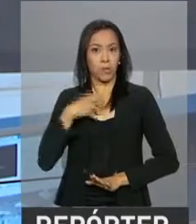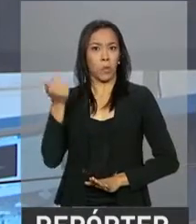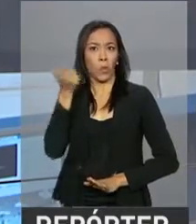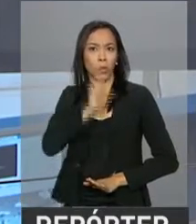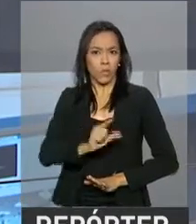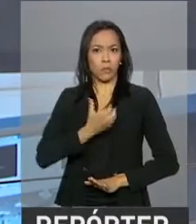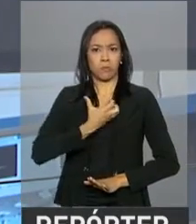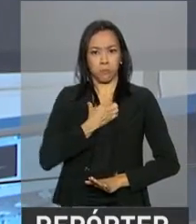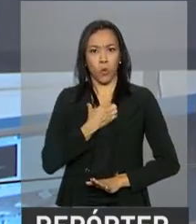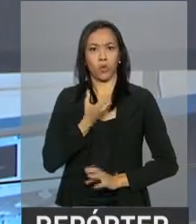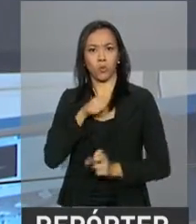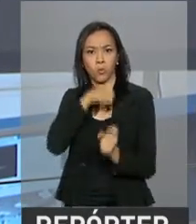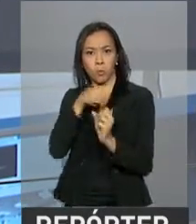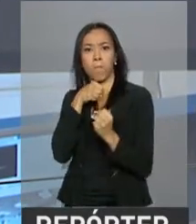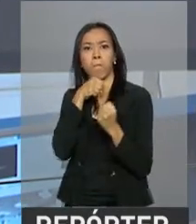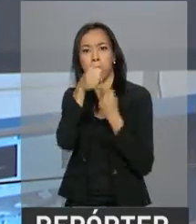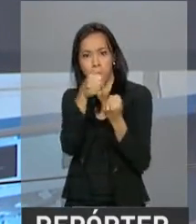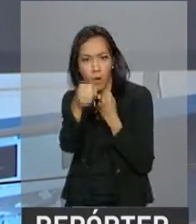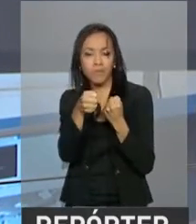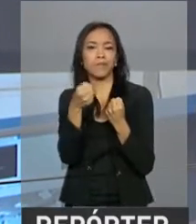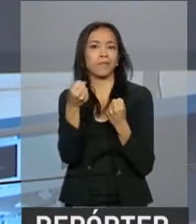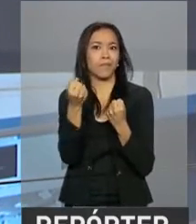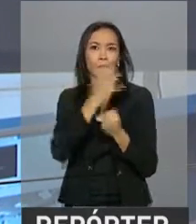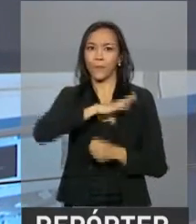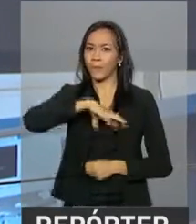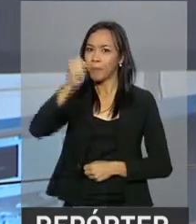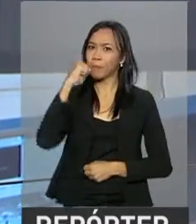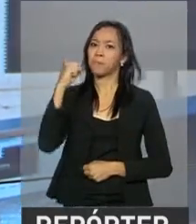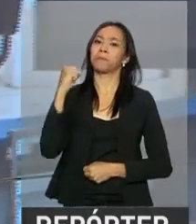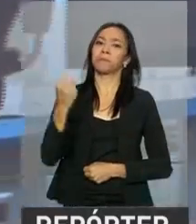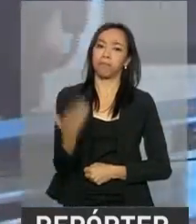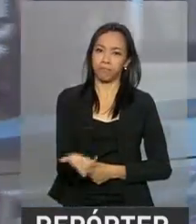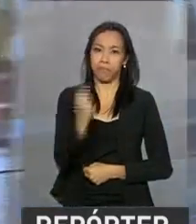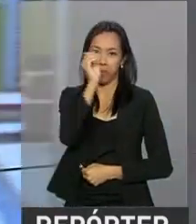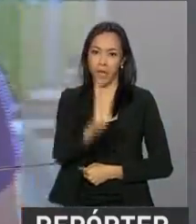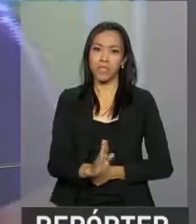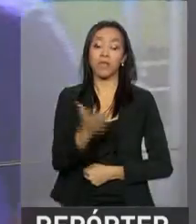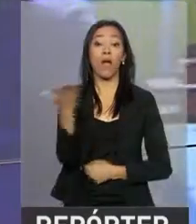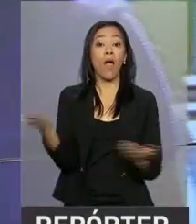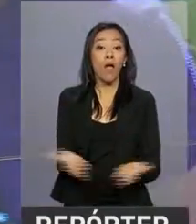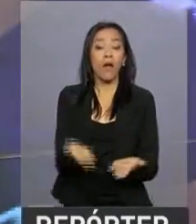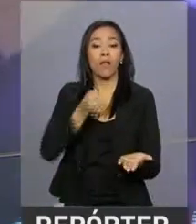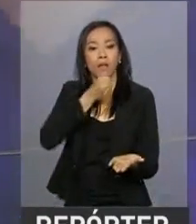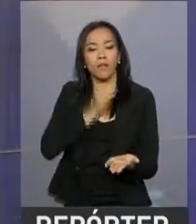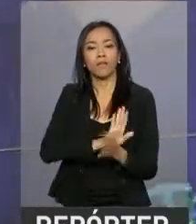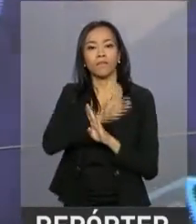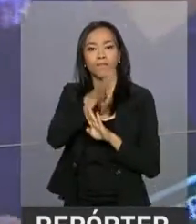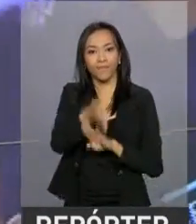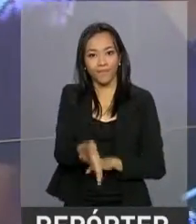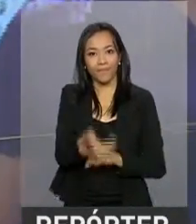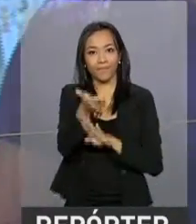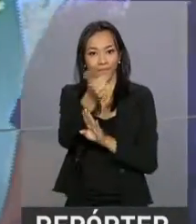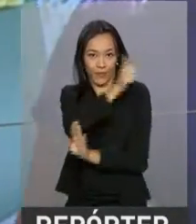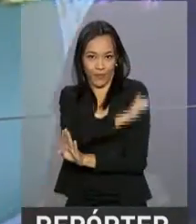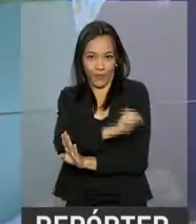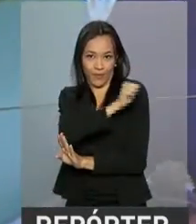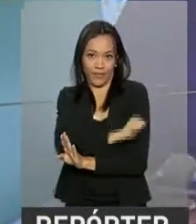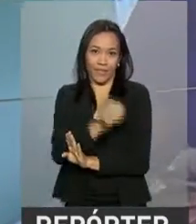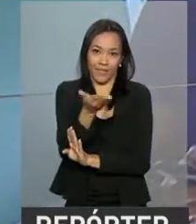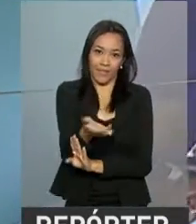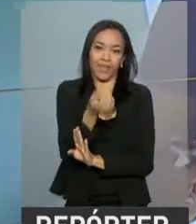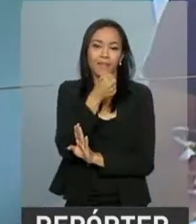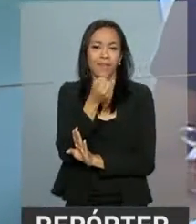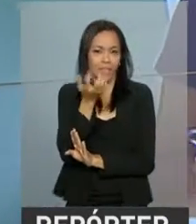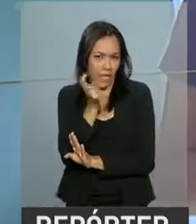ouro no boxe. Mais uma conquista inédita para o Brasil. E nós vamos conversar agora ao vivo com a repórter Luana Karen, que está no Rio de